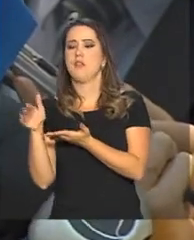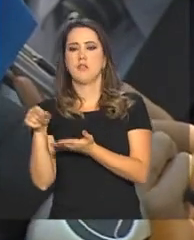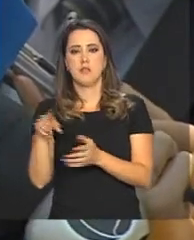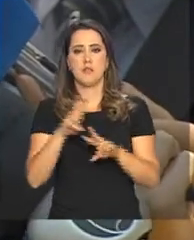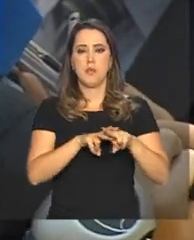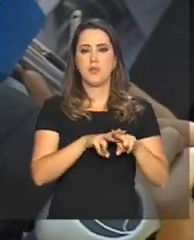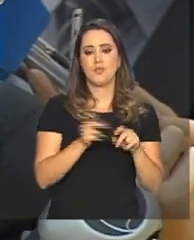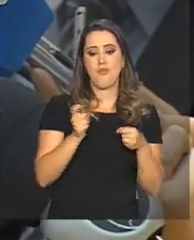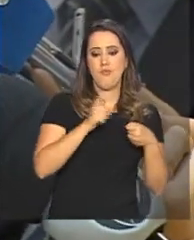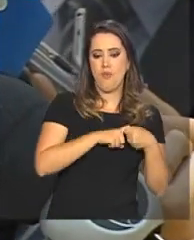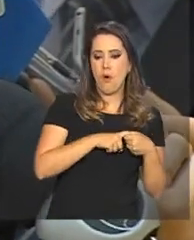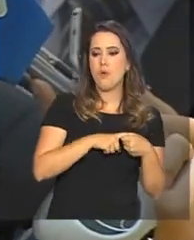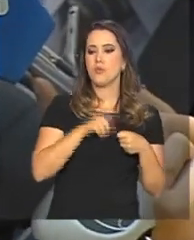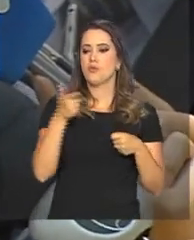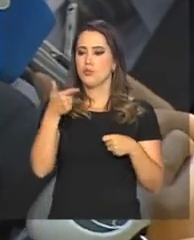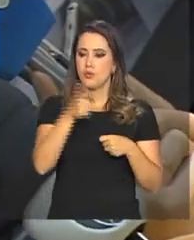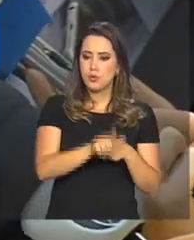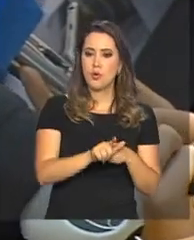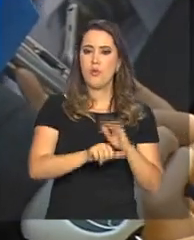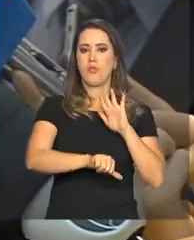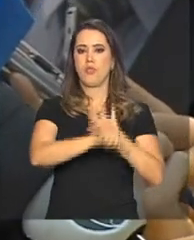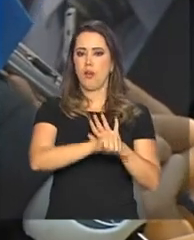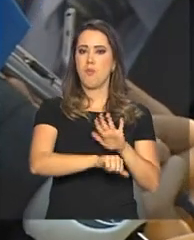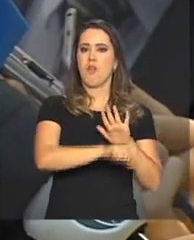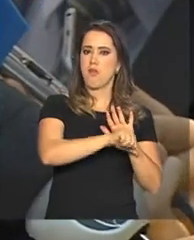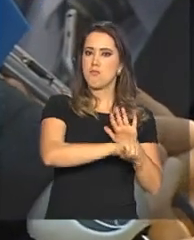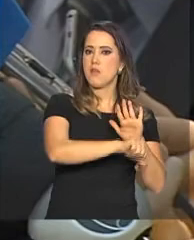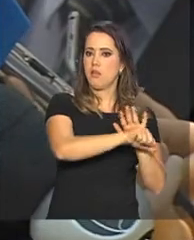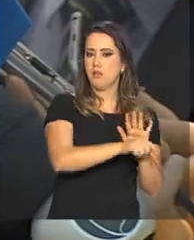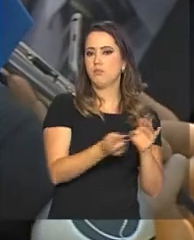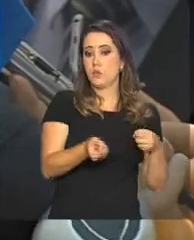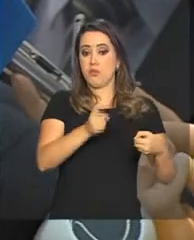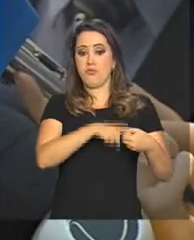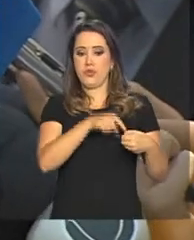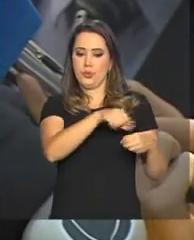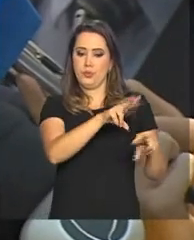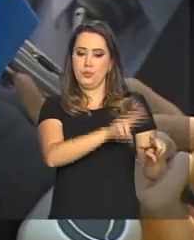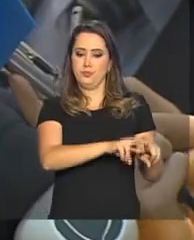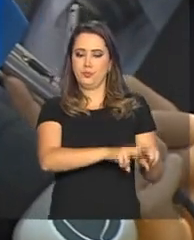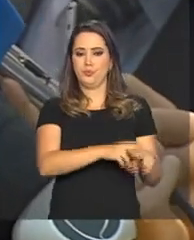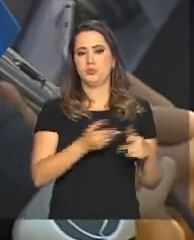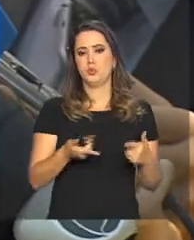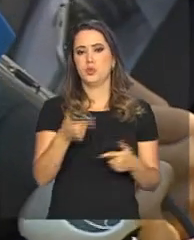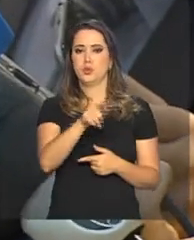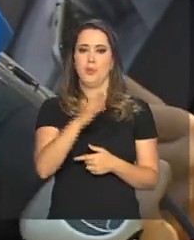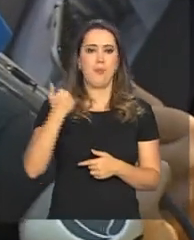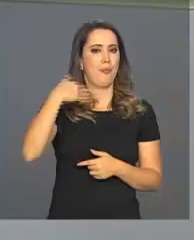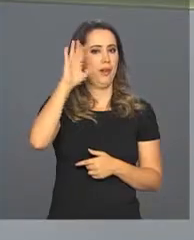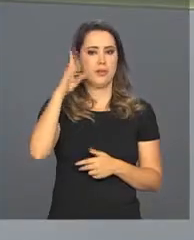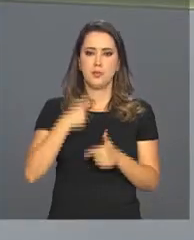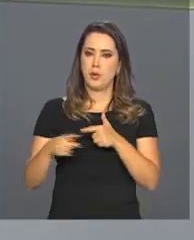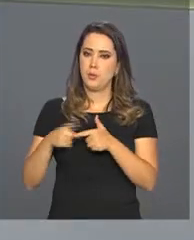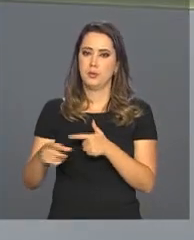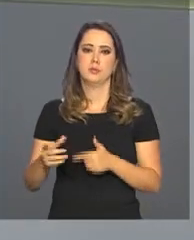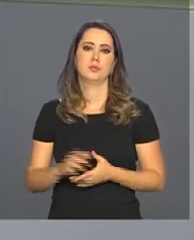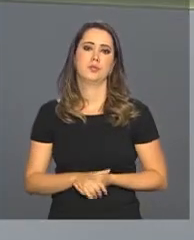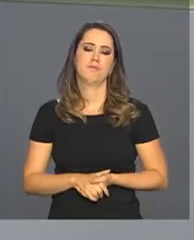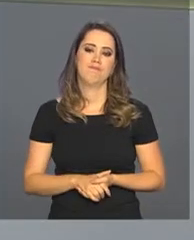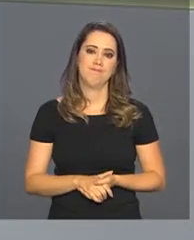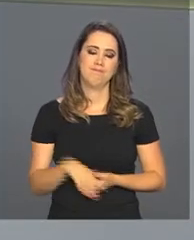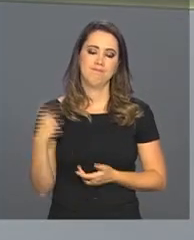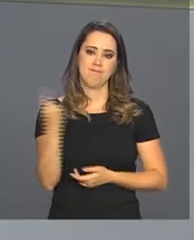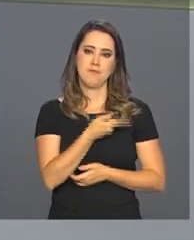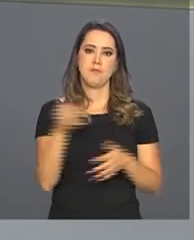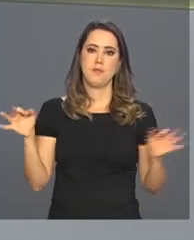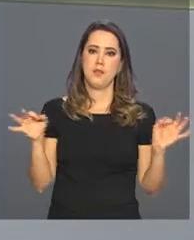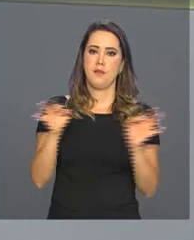volte a delinqüir volte a cometer crimes e voltar pra dentro do sistema prisional com mais crimes nas costas nós